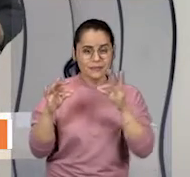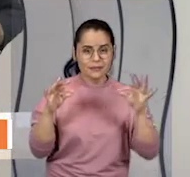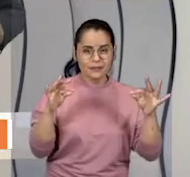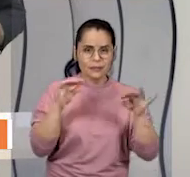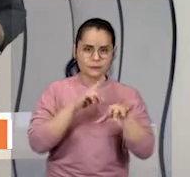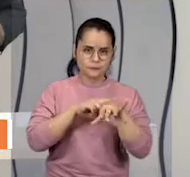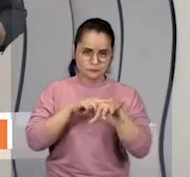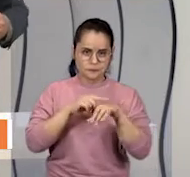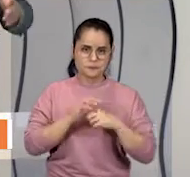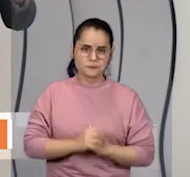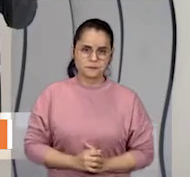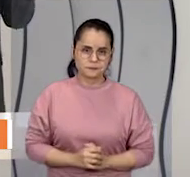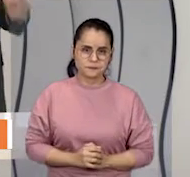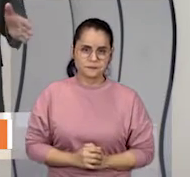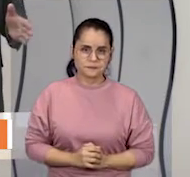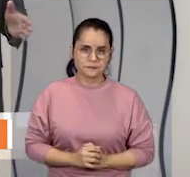cronológica.